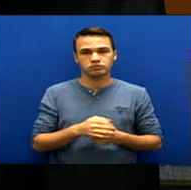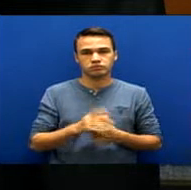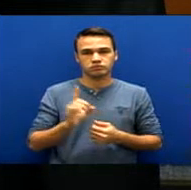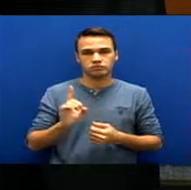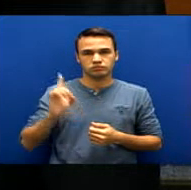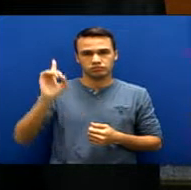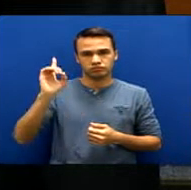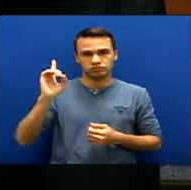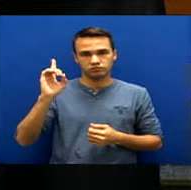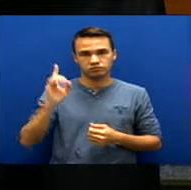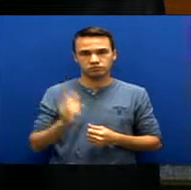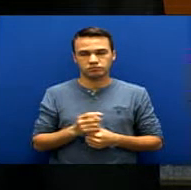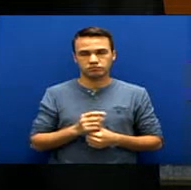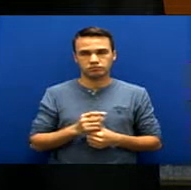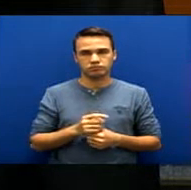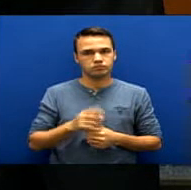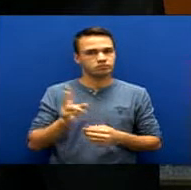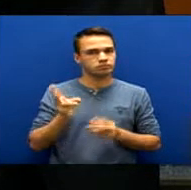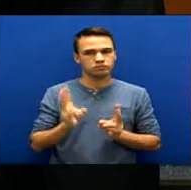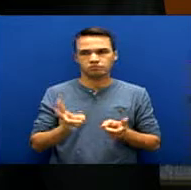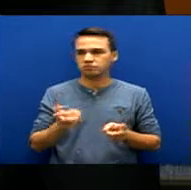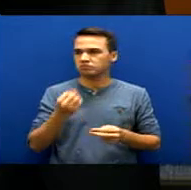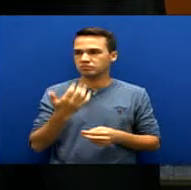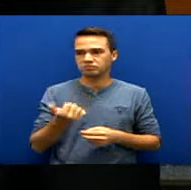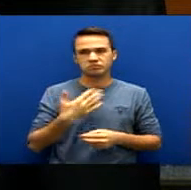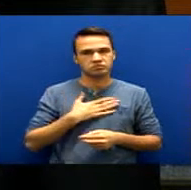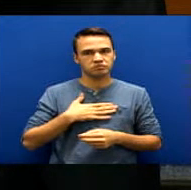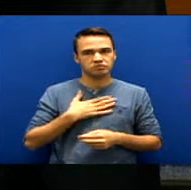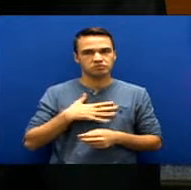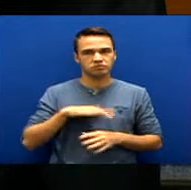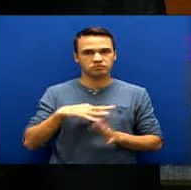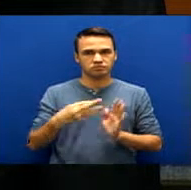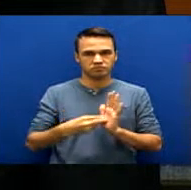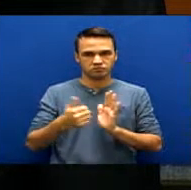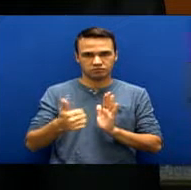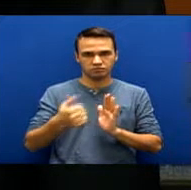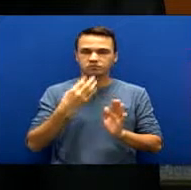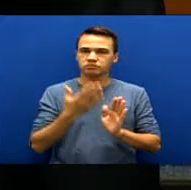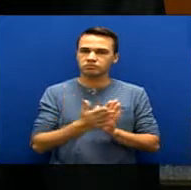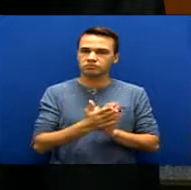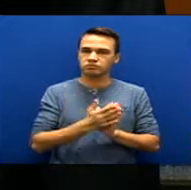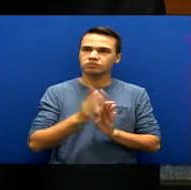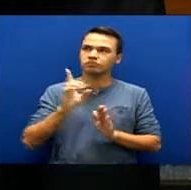Primeiramente, boa noite a todos. Em nome do Centro Cultural Brasil Israel,